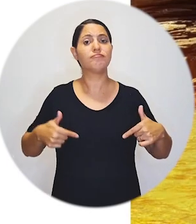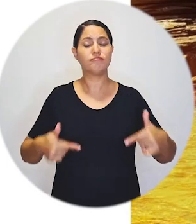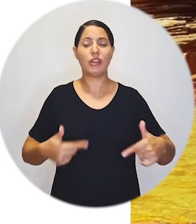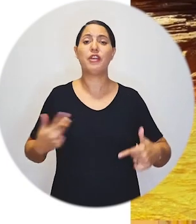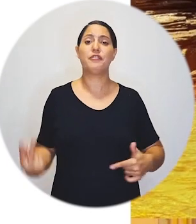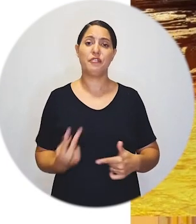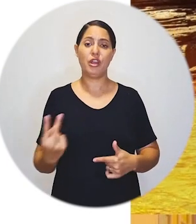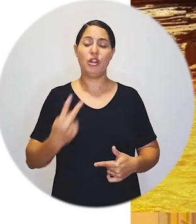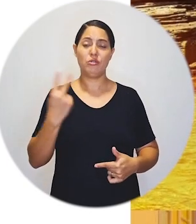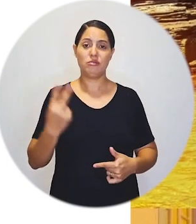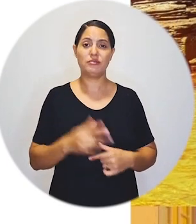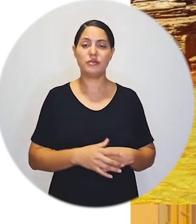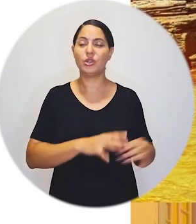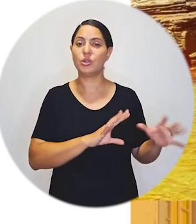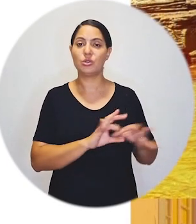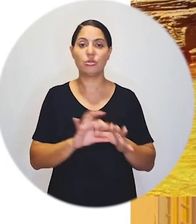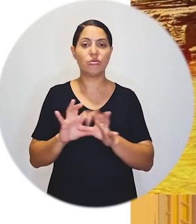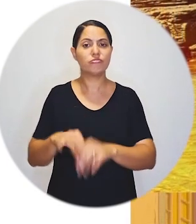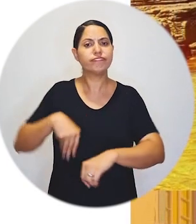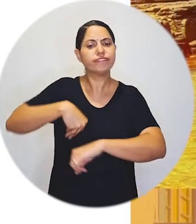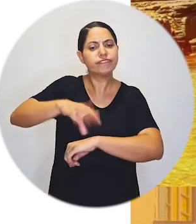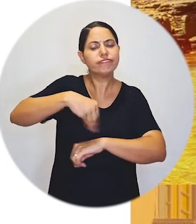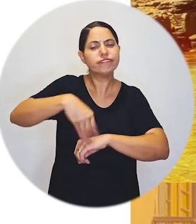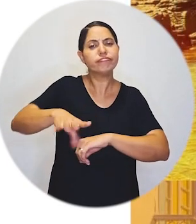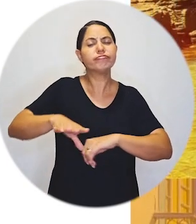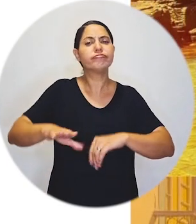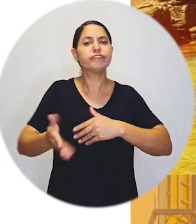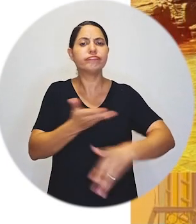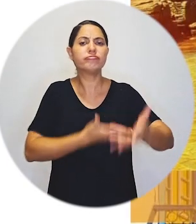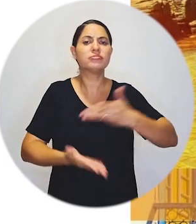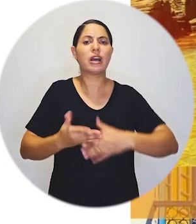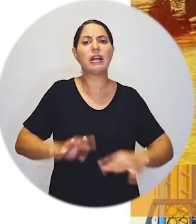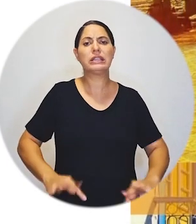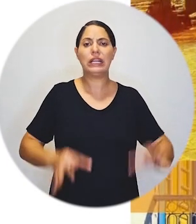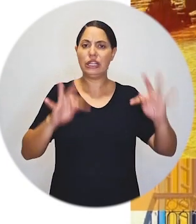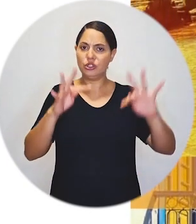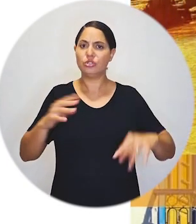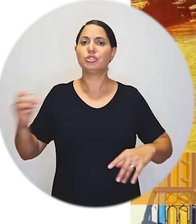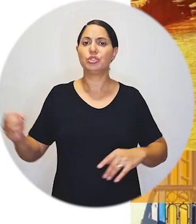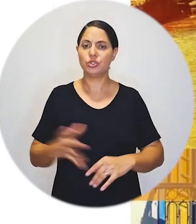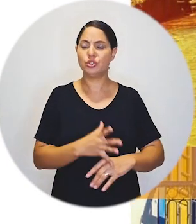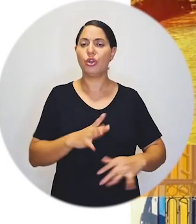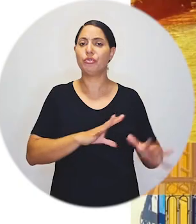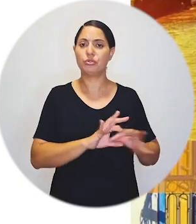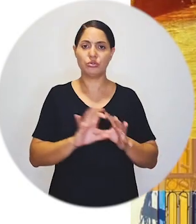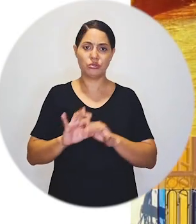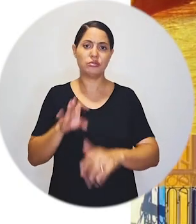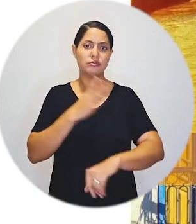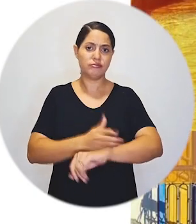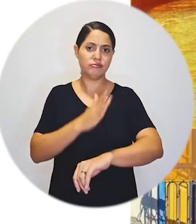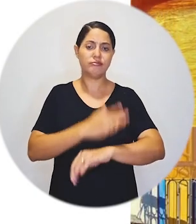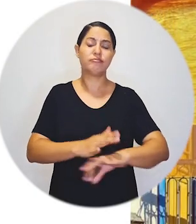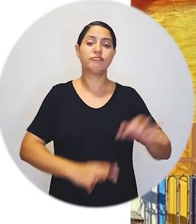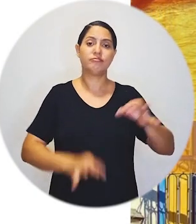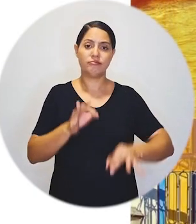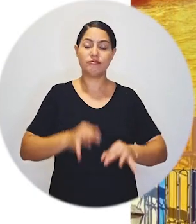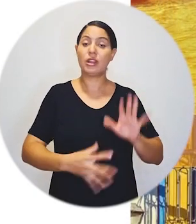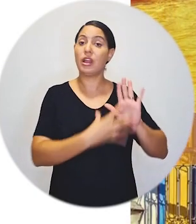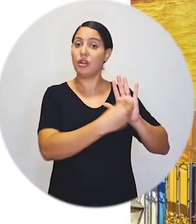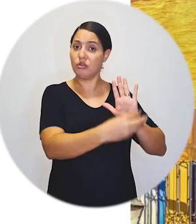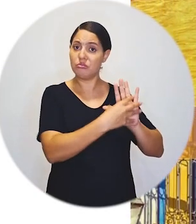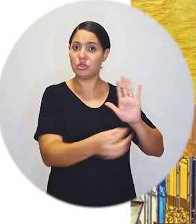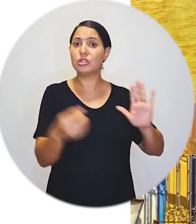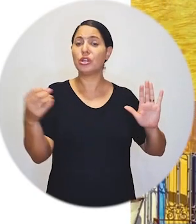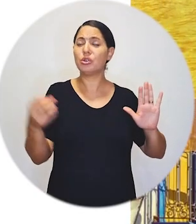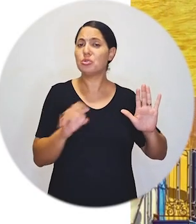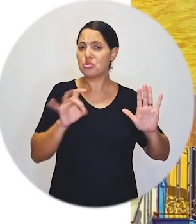sustentam a profissão. A implementação das recomendações representa um marco na integração da tecnologia à prática jurídica, servindo de